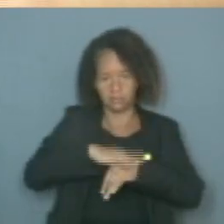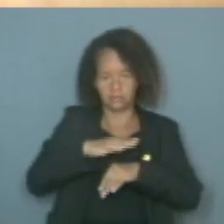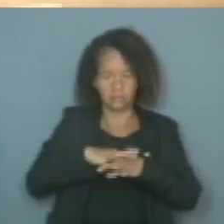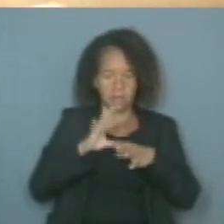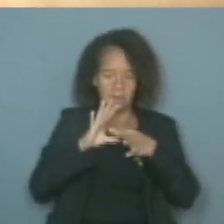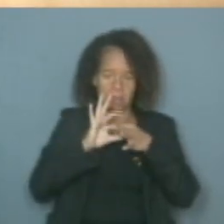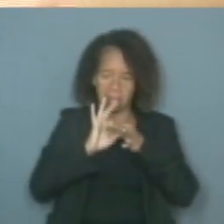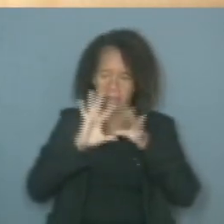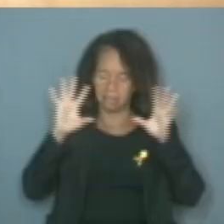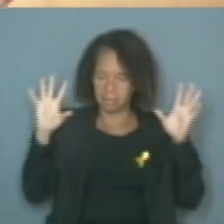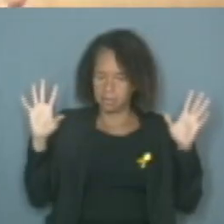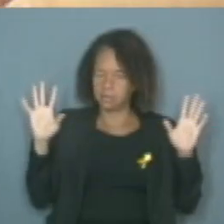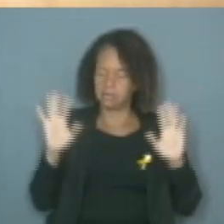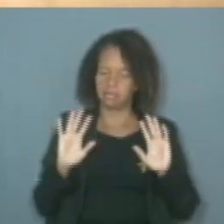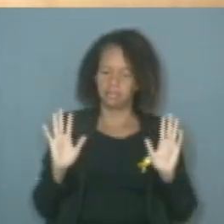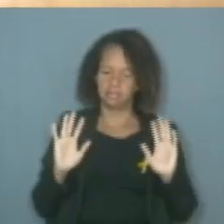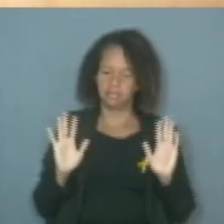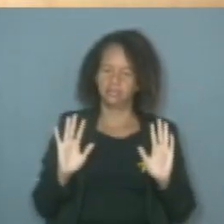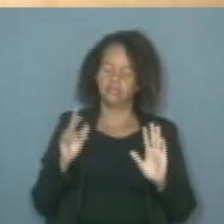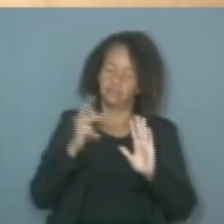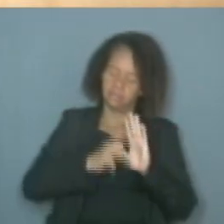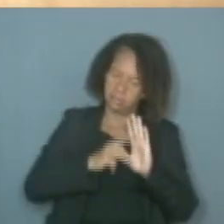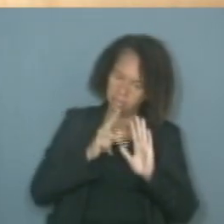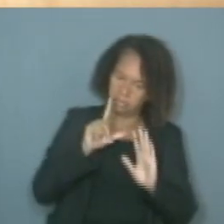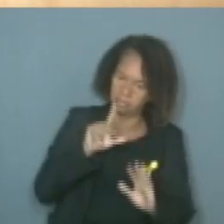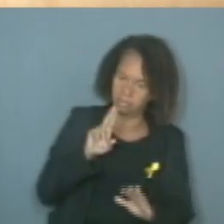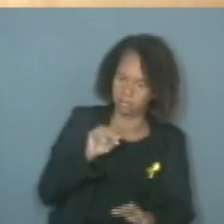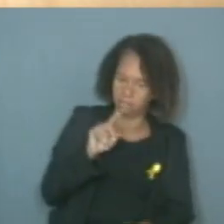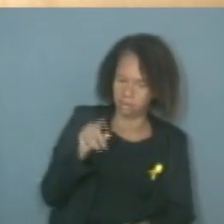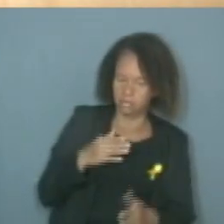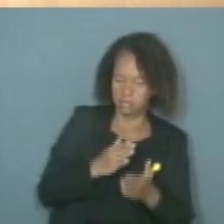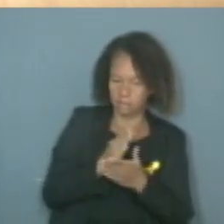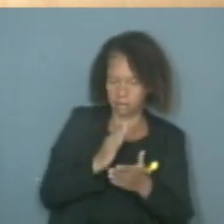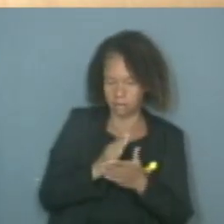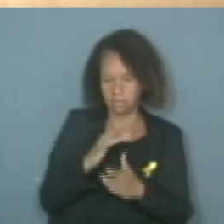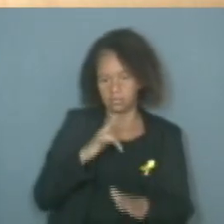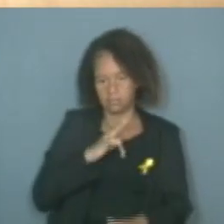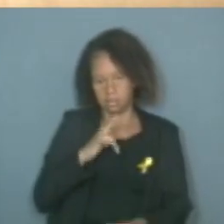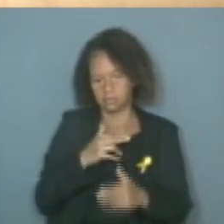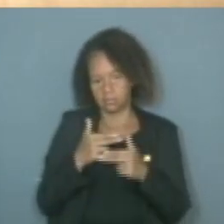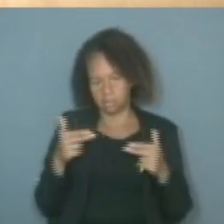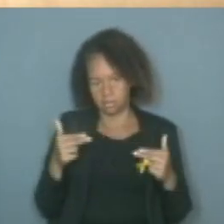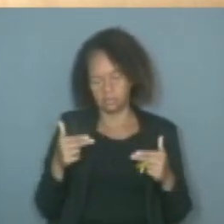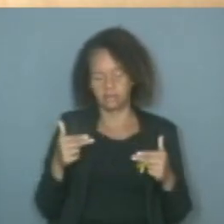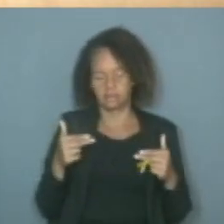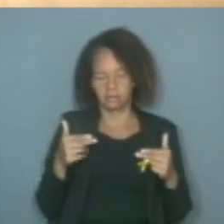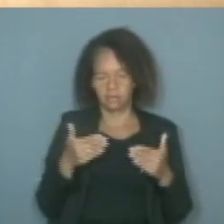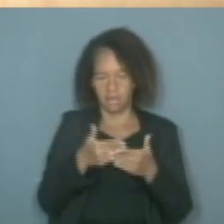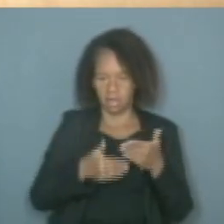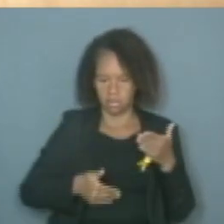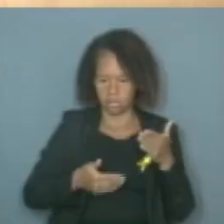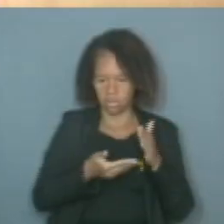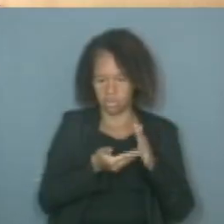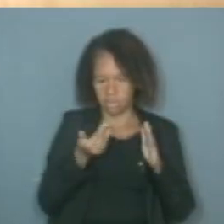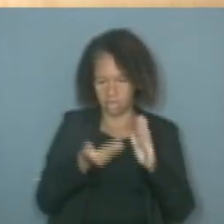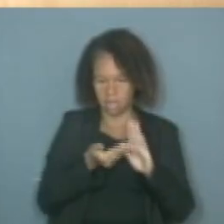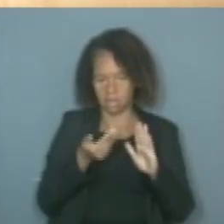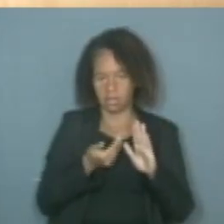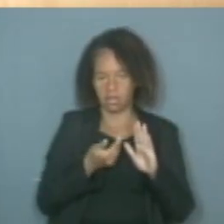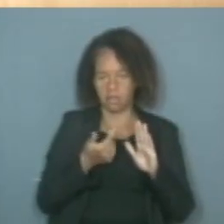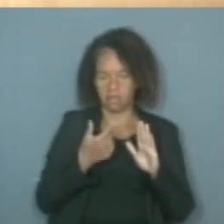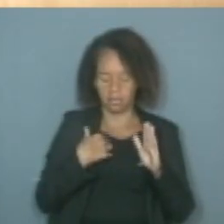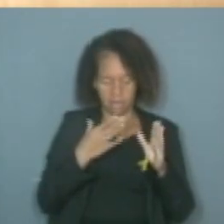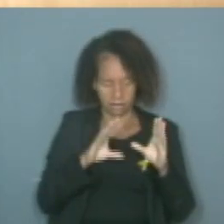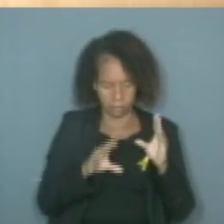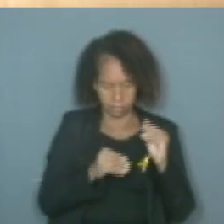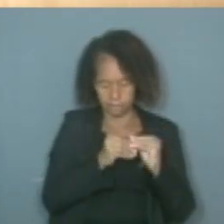se colocar. Então, foi isso. O projeto de lei Luiz Eustáquio passou porque tinham coisas que foram suprimidas e também feito uma